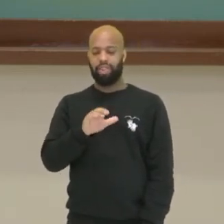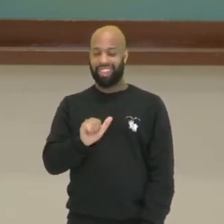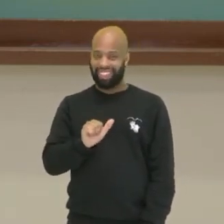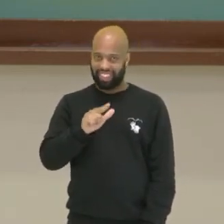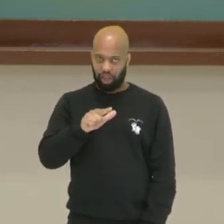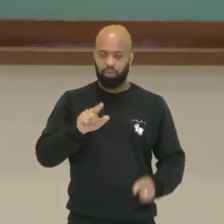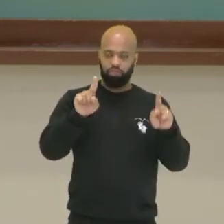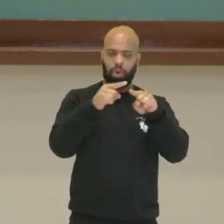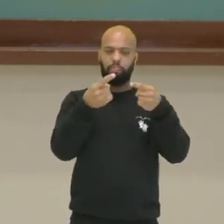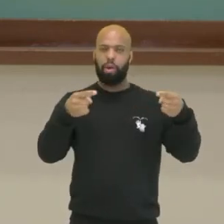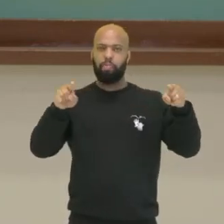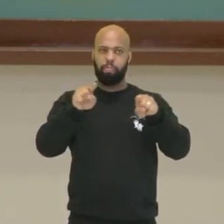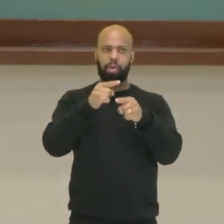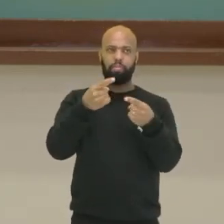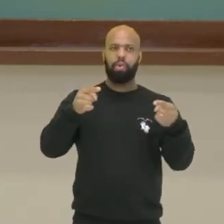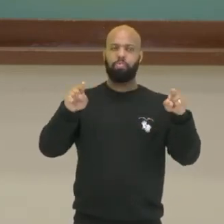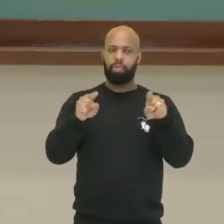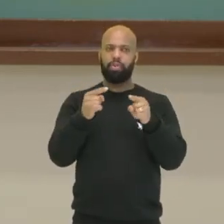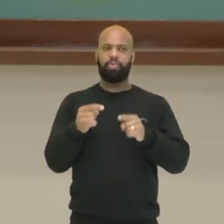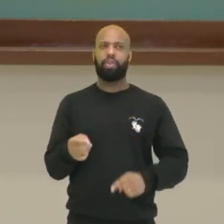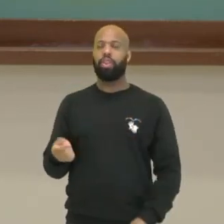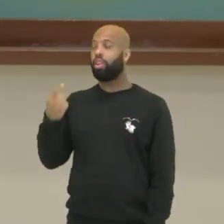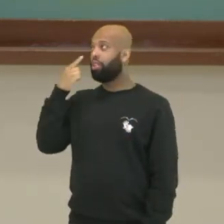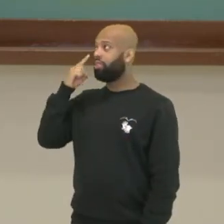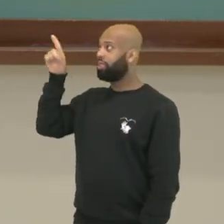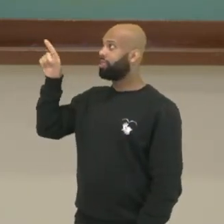aí, gente!